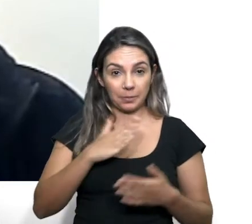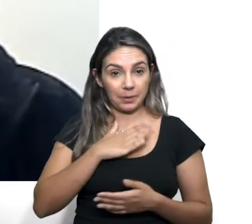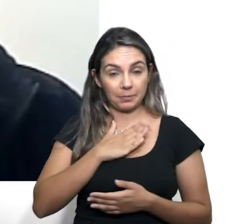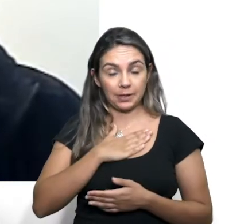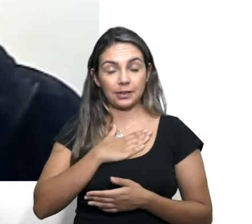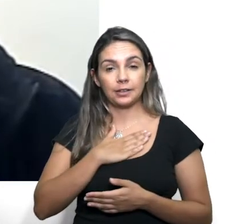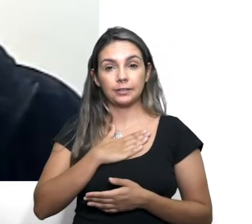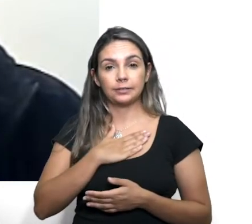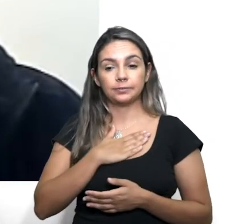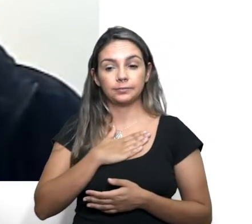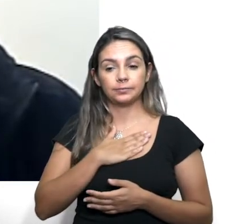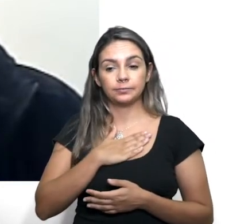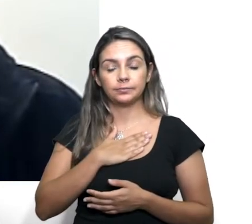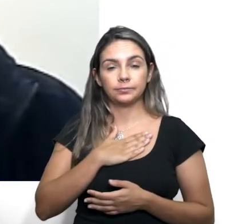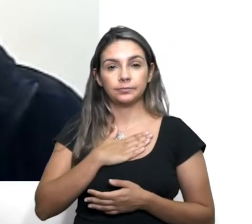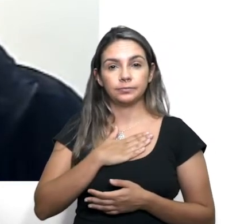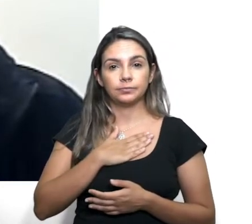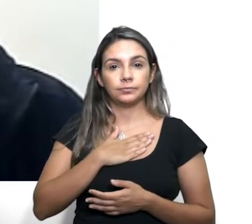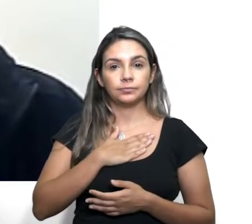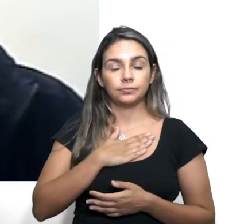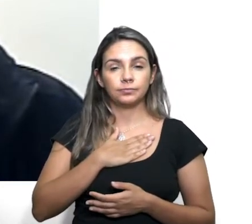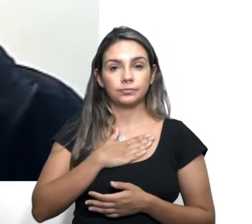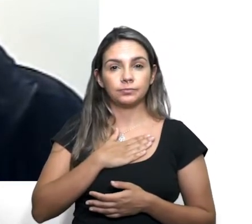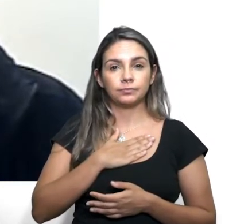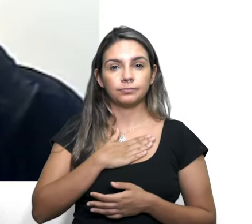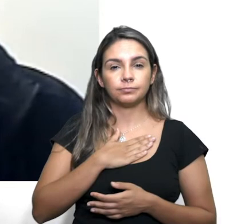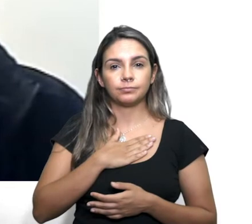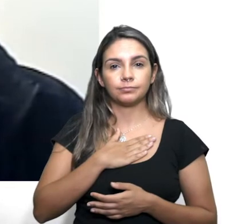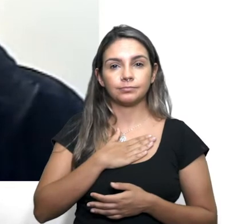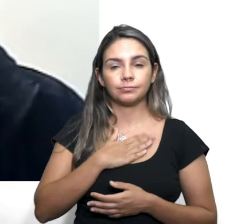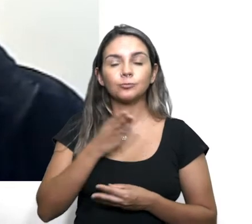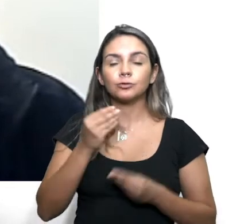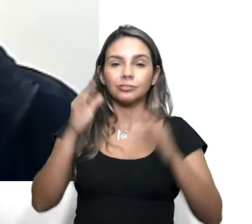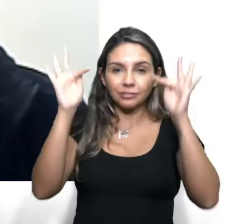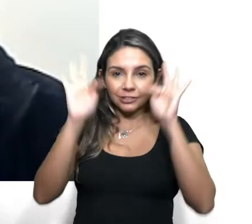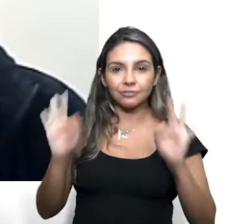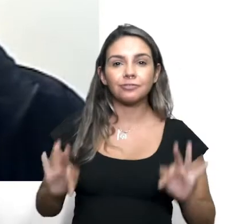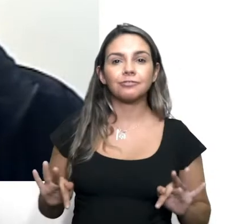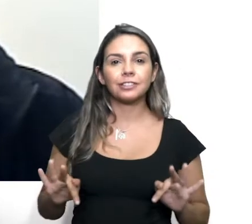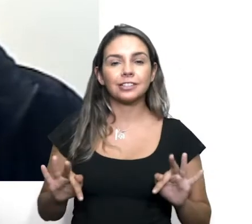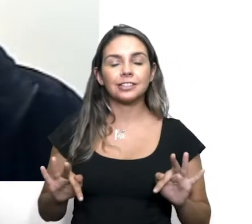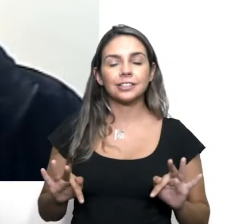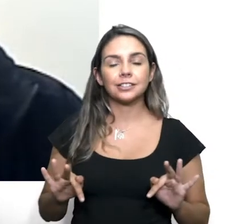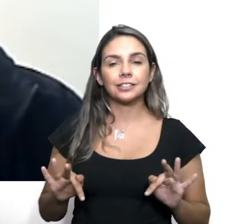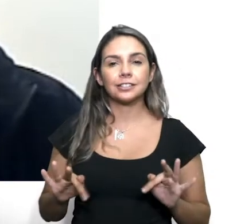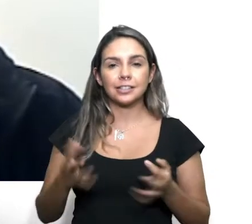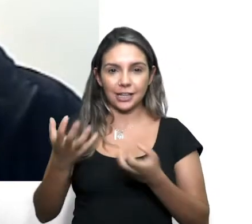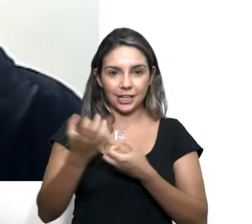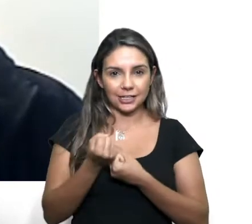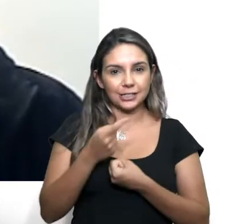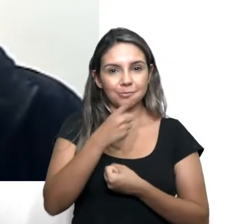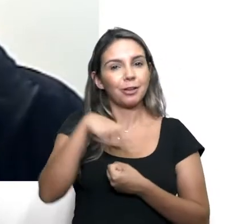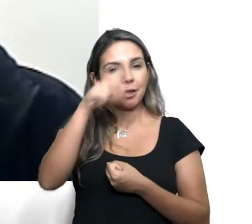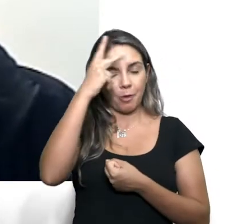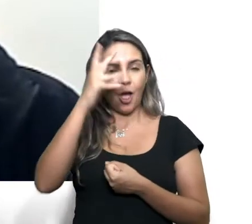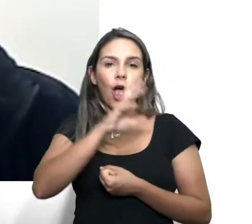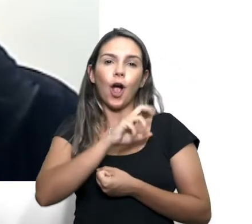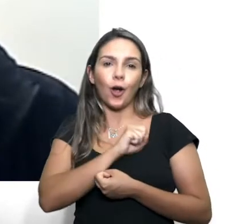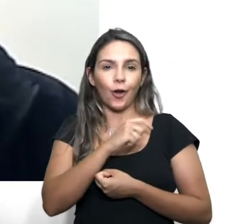mim, é uma grande honra ser recebido assim com esse